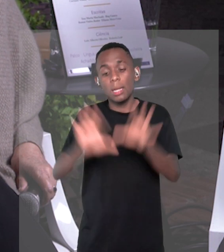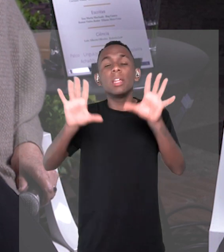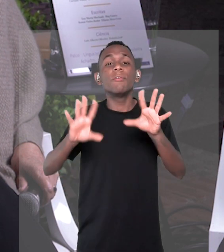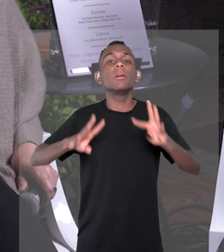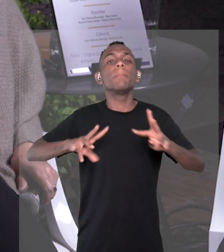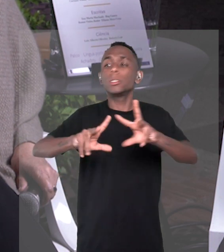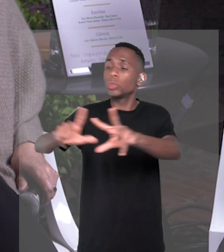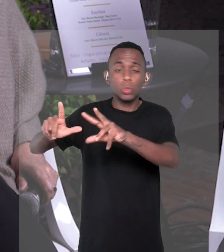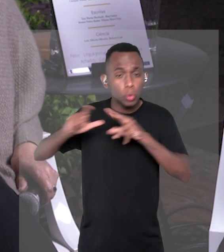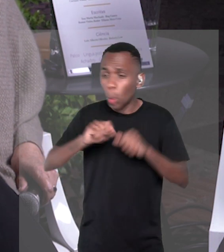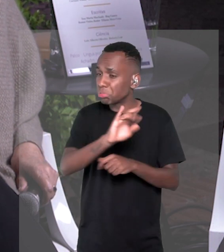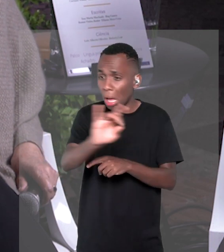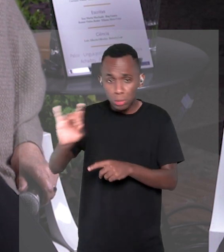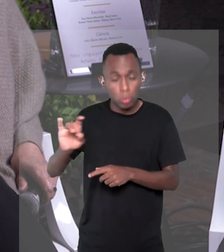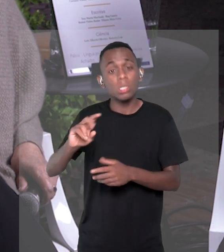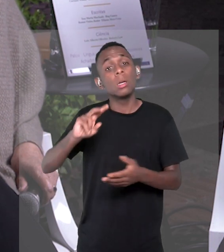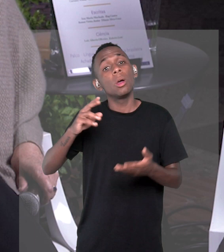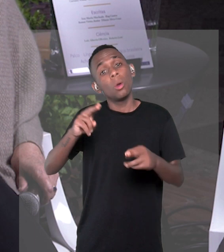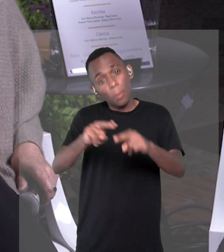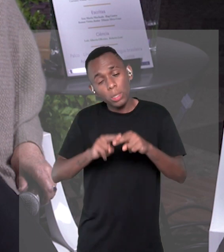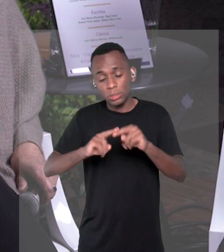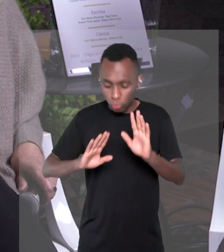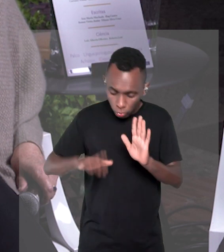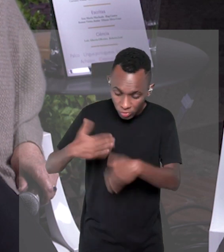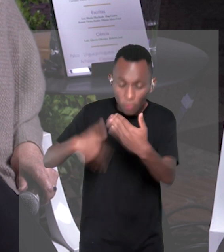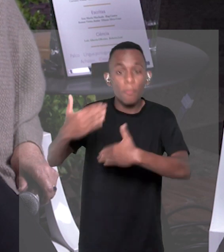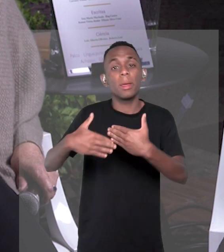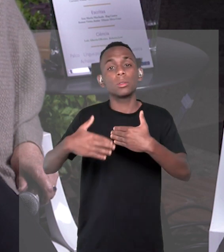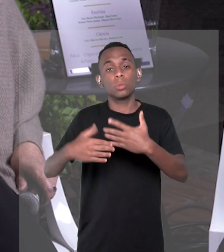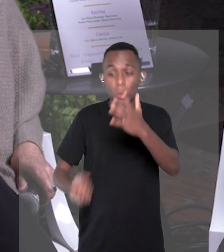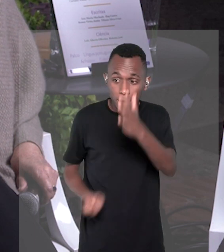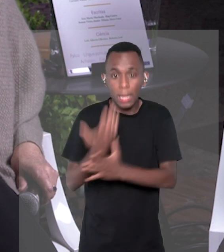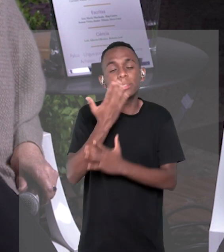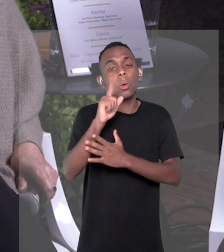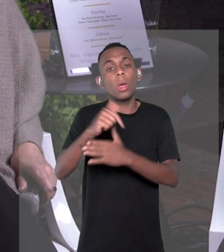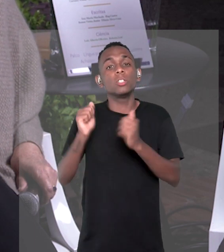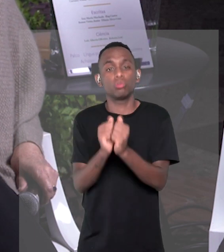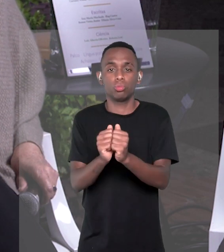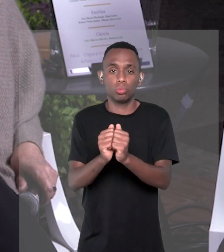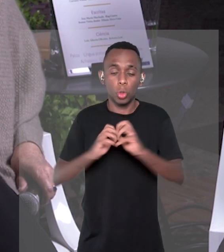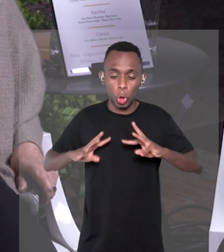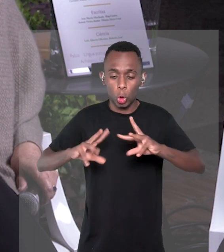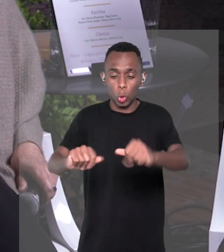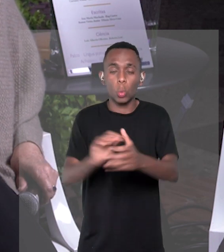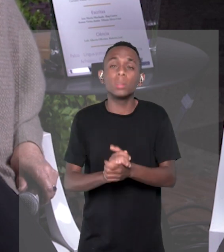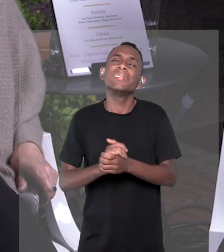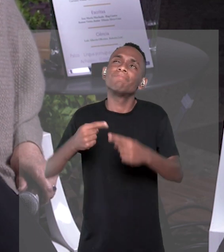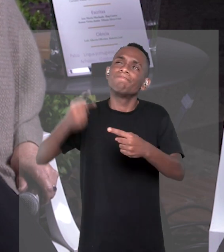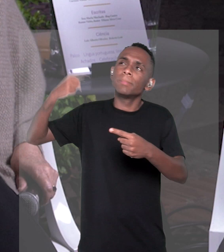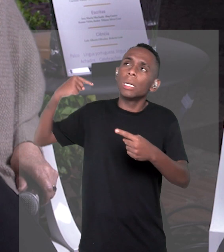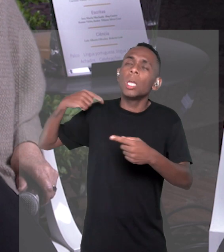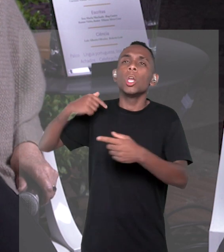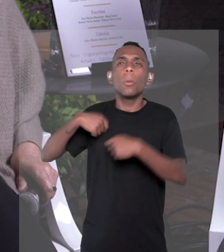afirmar possibilidades maiores de dignidade e liberdade para todo mundo, para cada um de nós. Por isso é que a